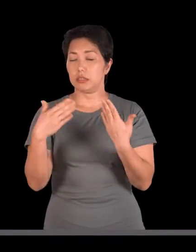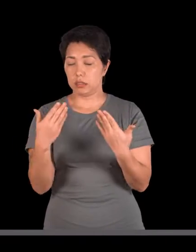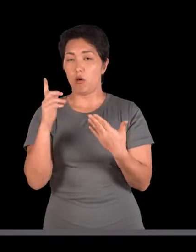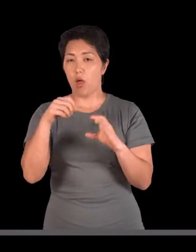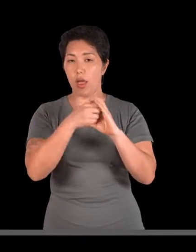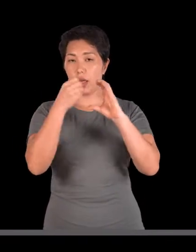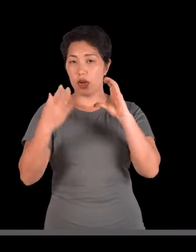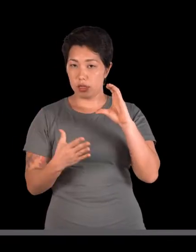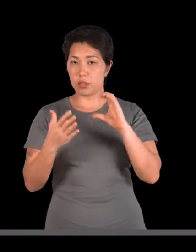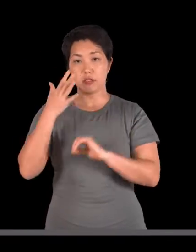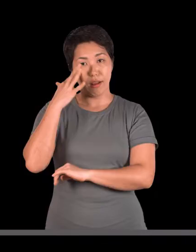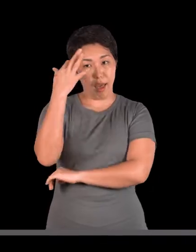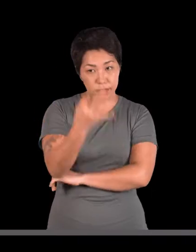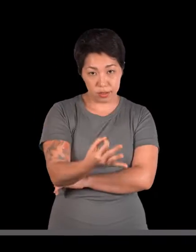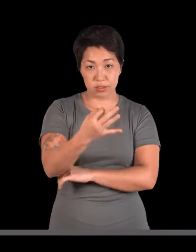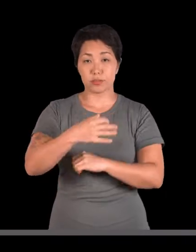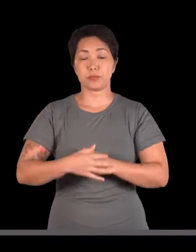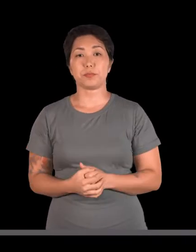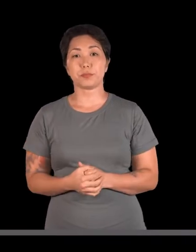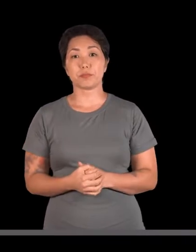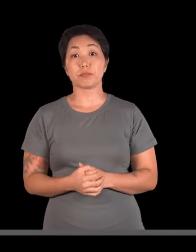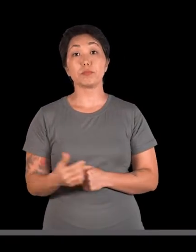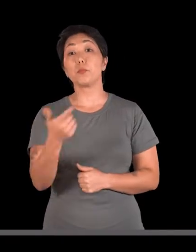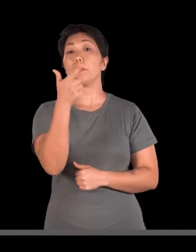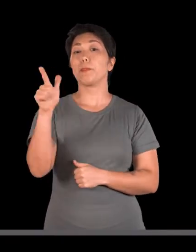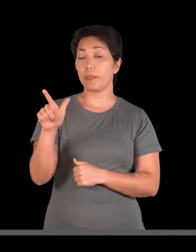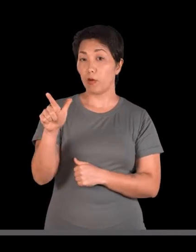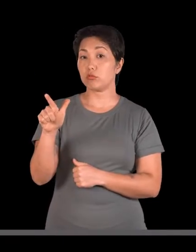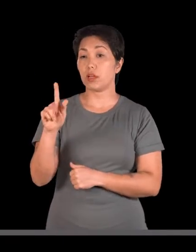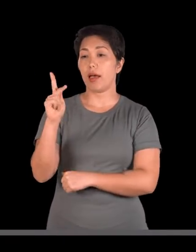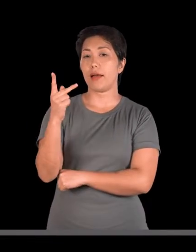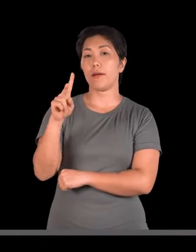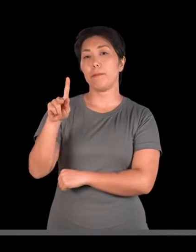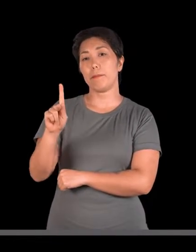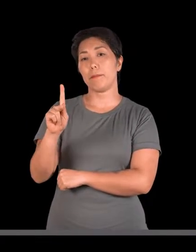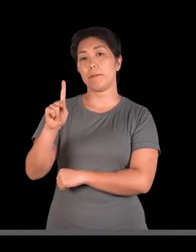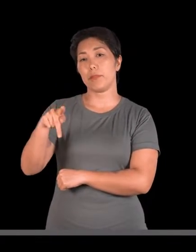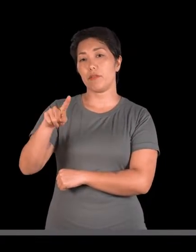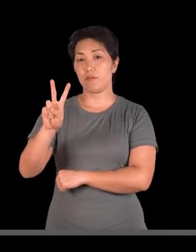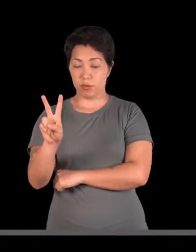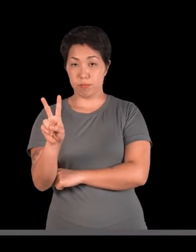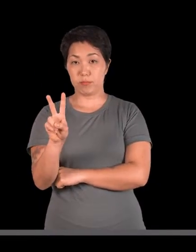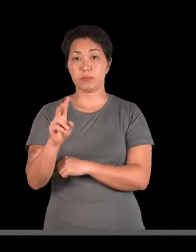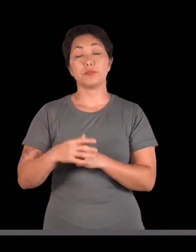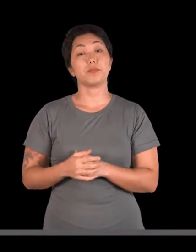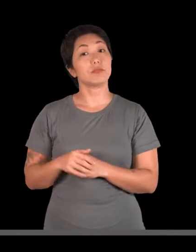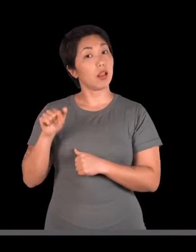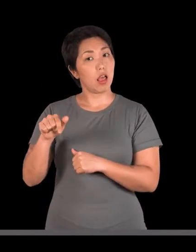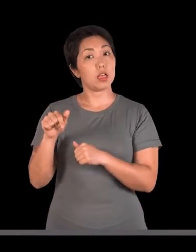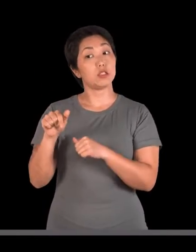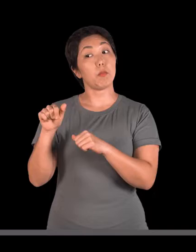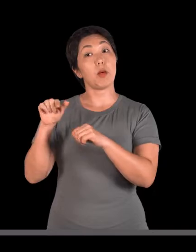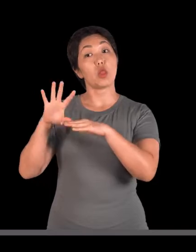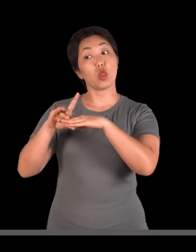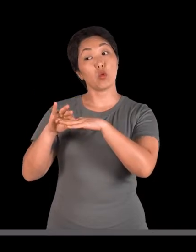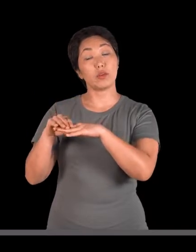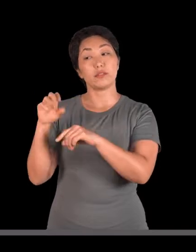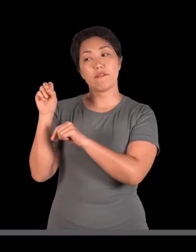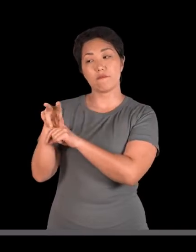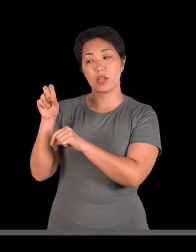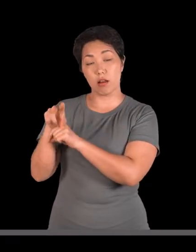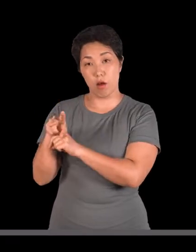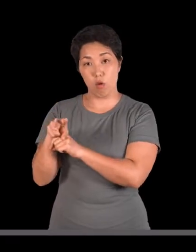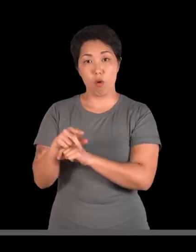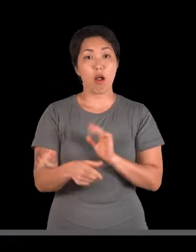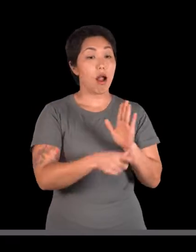ISTs. Então, alerta. E vamos para mais uma, que é o HPV. O HPV, essa já é uma doença viral.